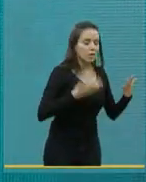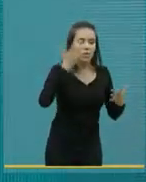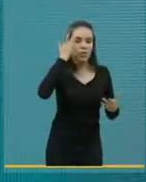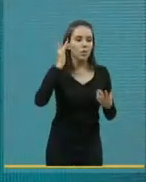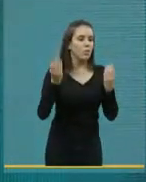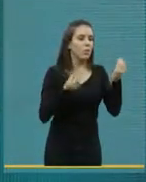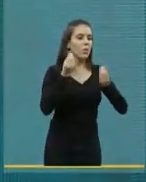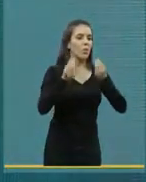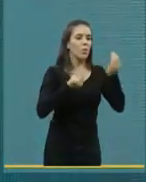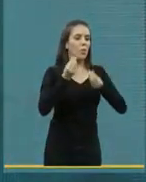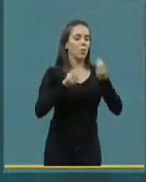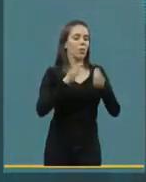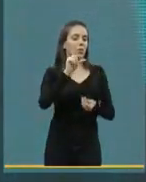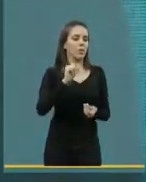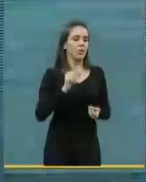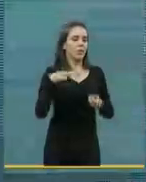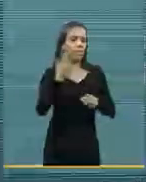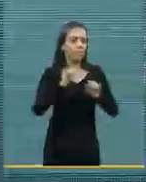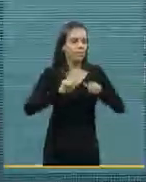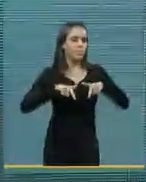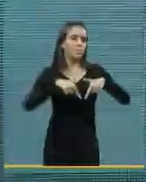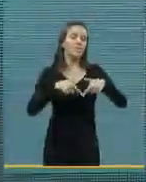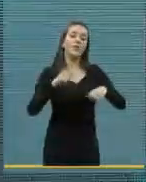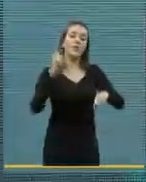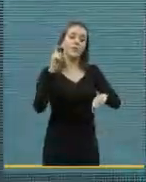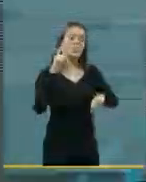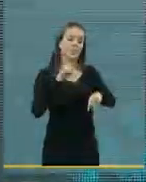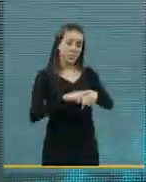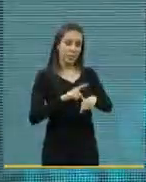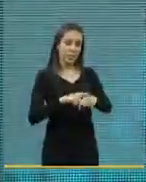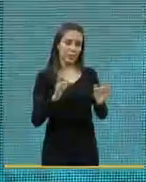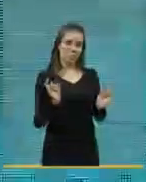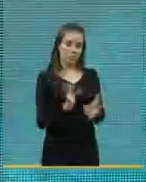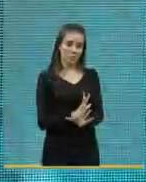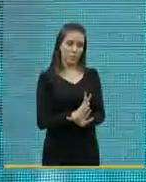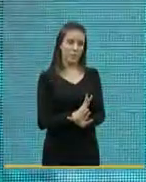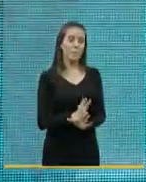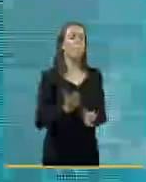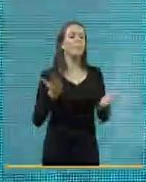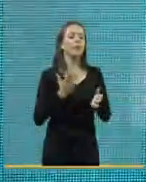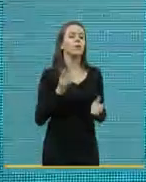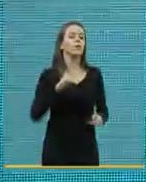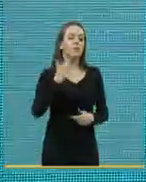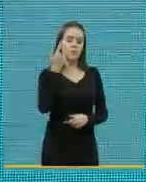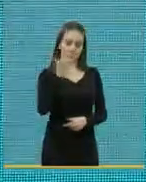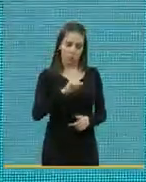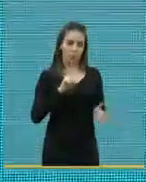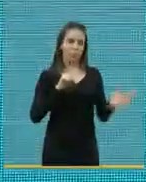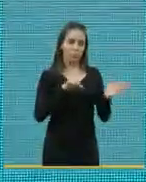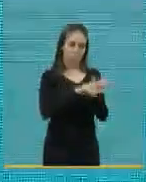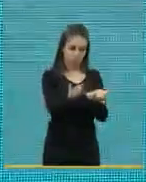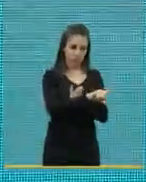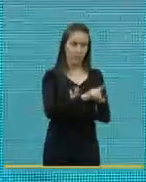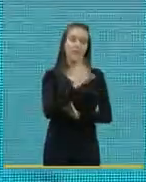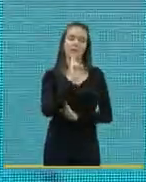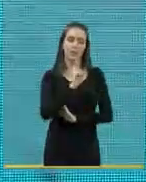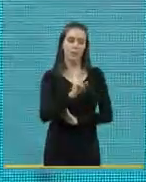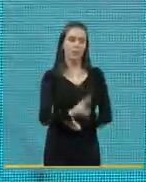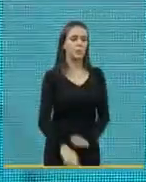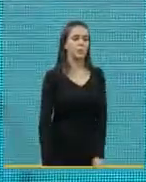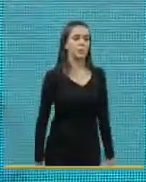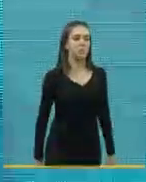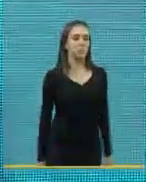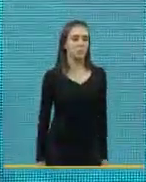enfrenta os problemas de frente têm esgotado agora vamos para mais uma rodada de perguntas